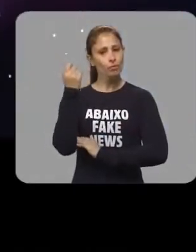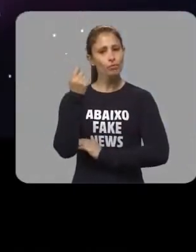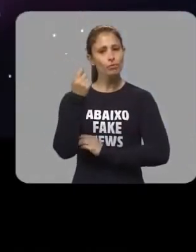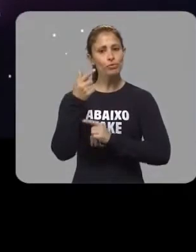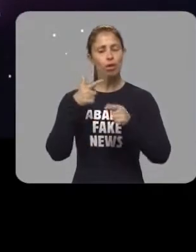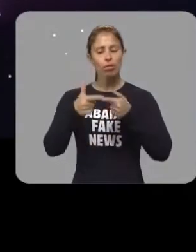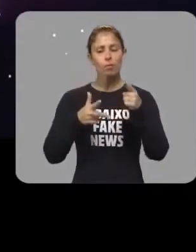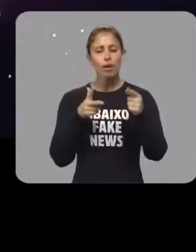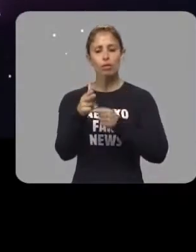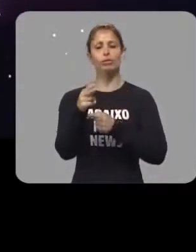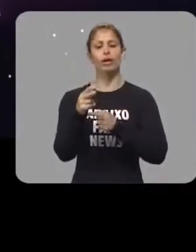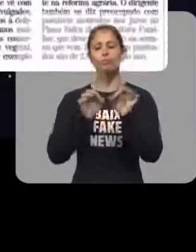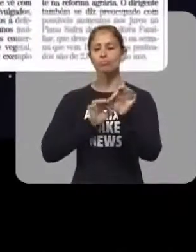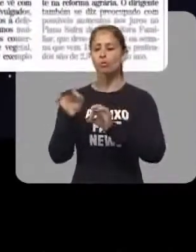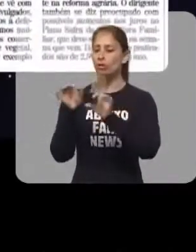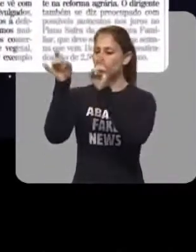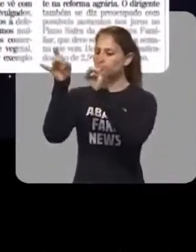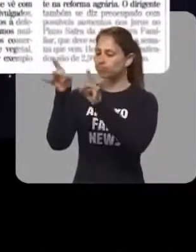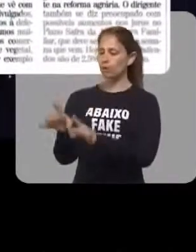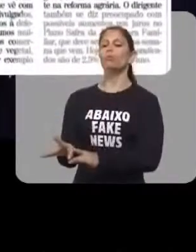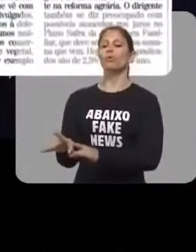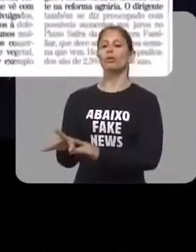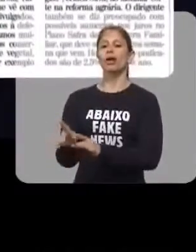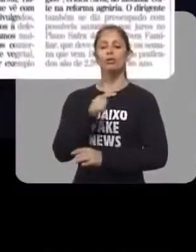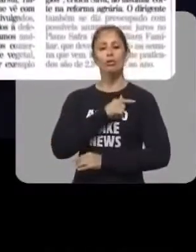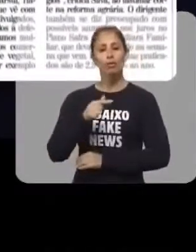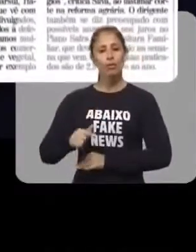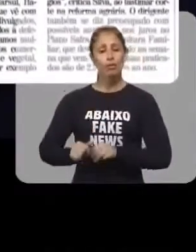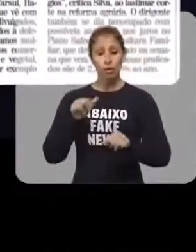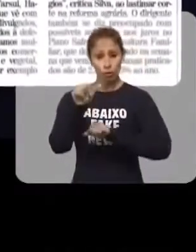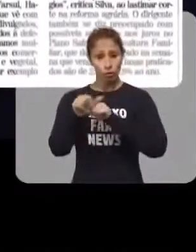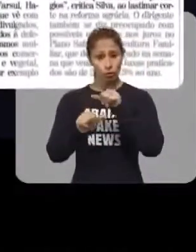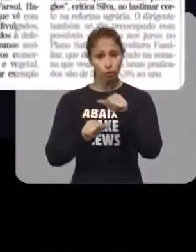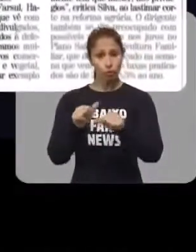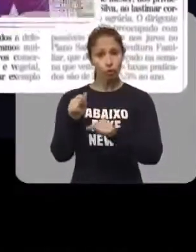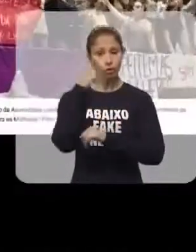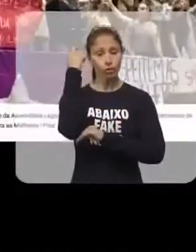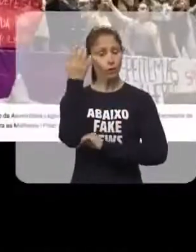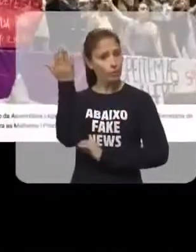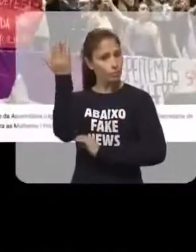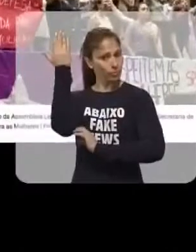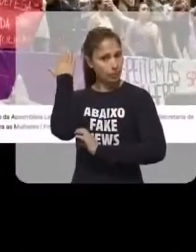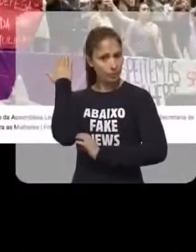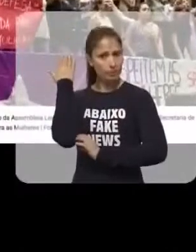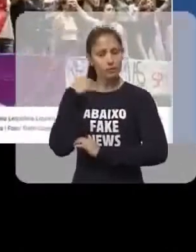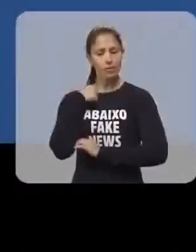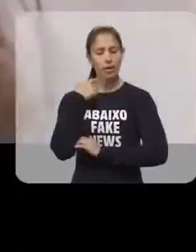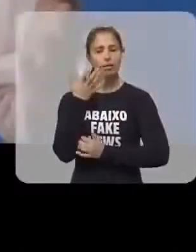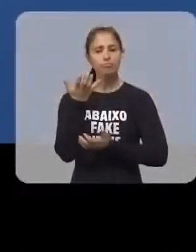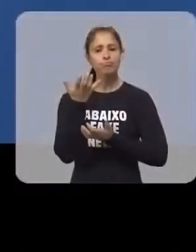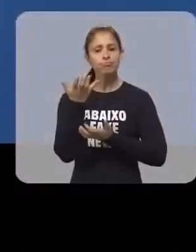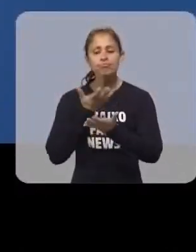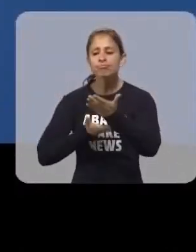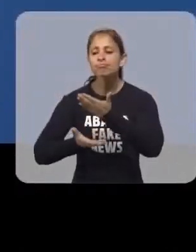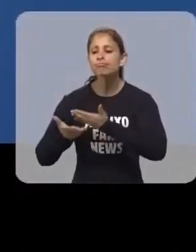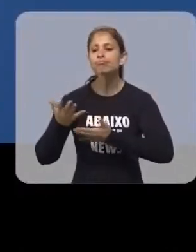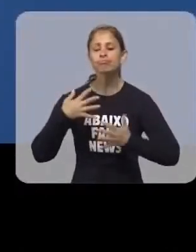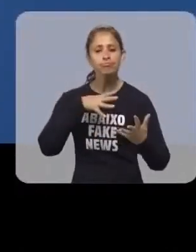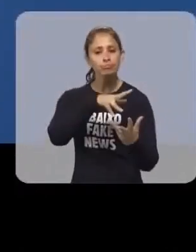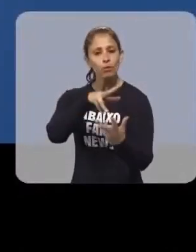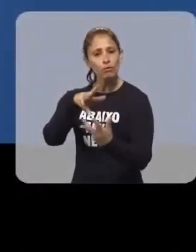gaúchos. Obras interrompidas e projetos abandonados. Governos se alternam e o Rio Grande fica para trás. Eu quero ser